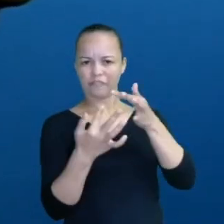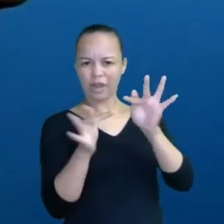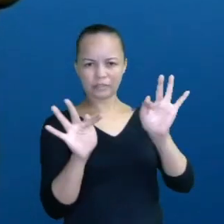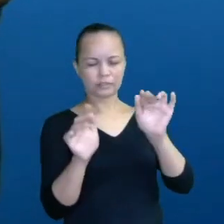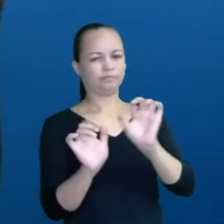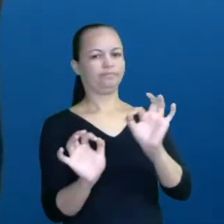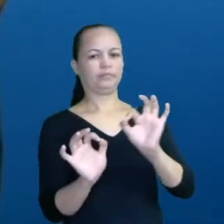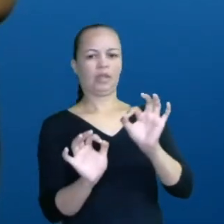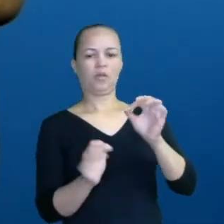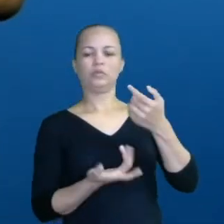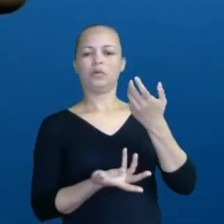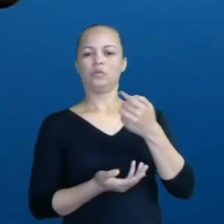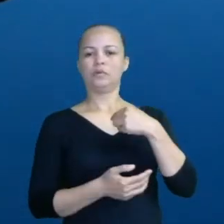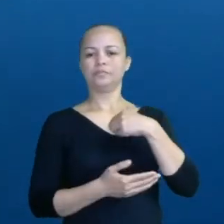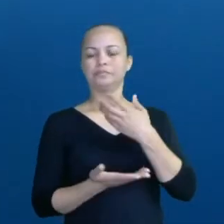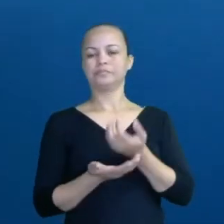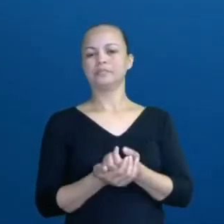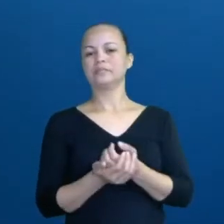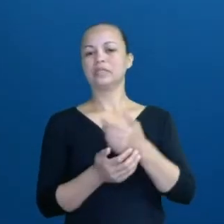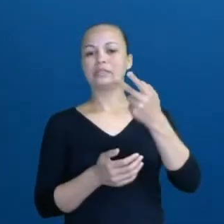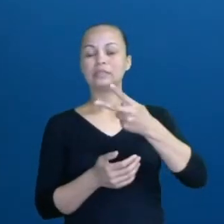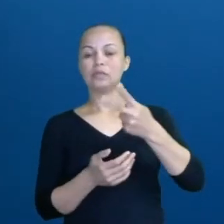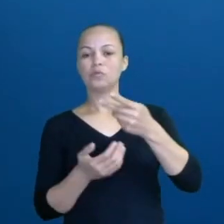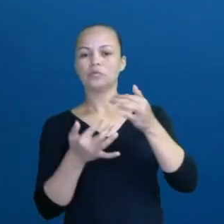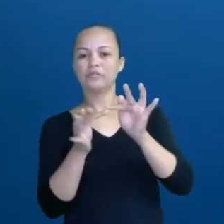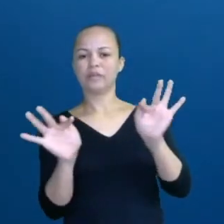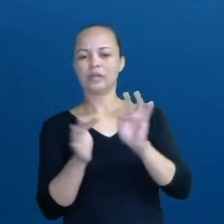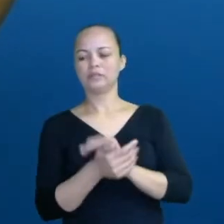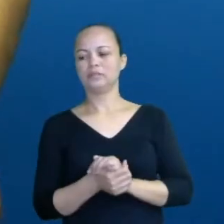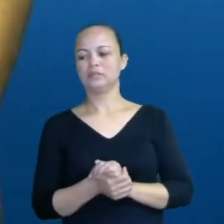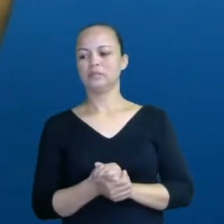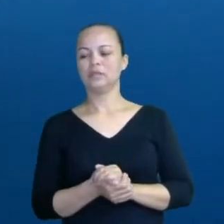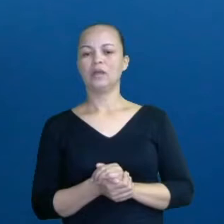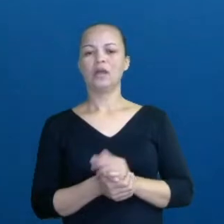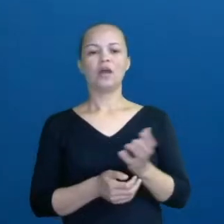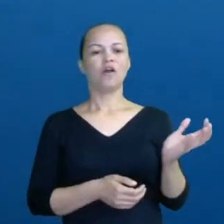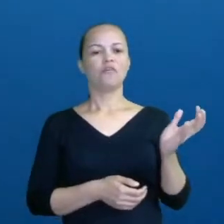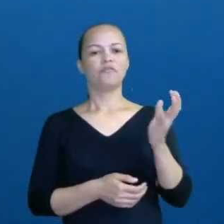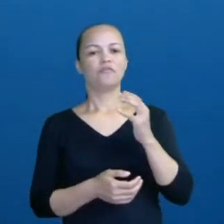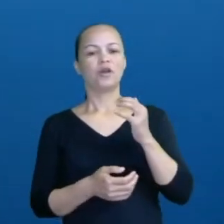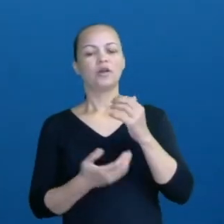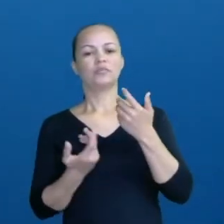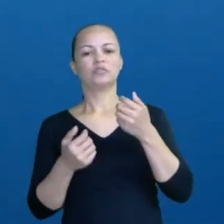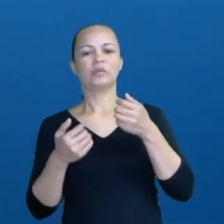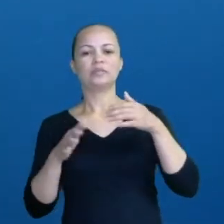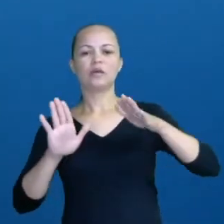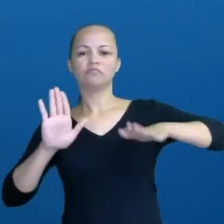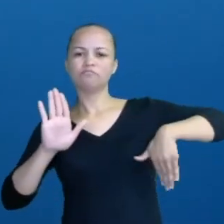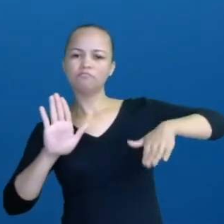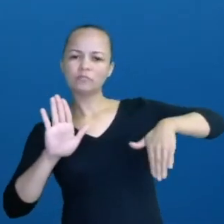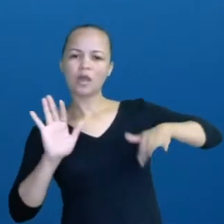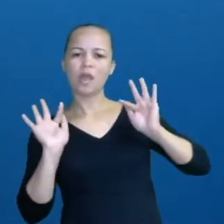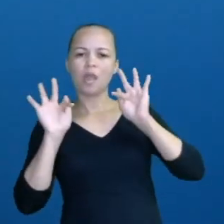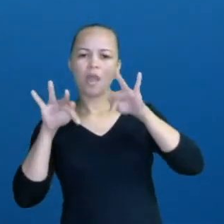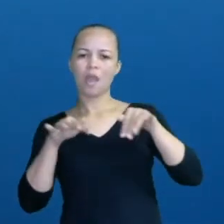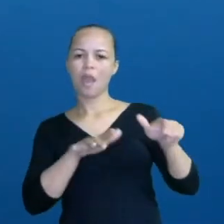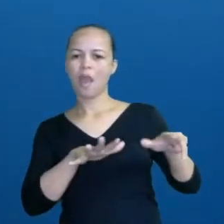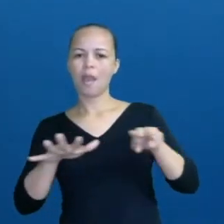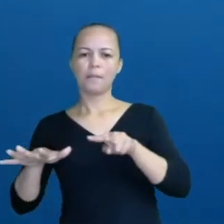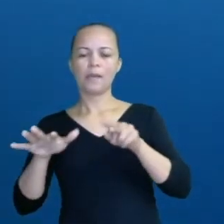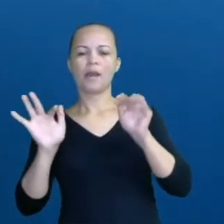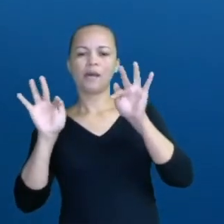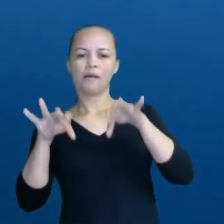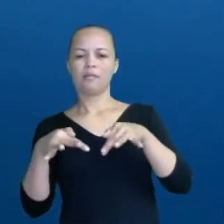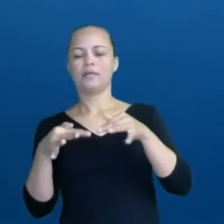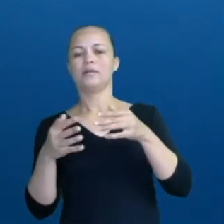Segunda frase. Vamos passar o final de semana na praia. Olhem para a terminação do verbo. Vamos. Se eu